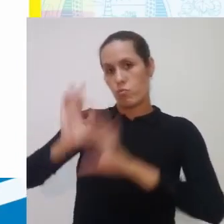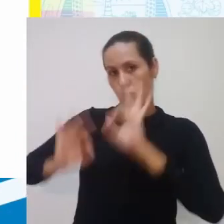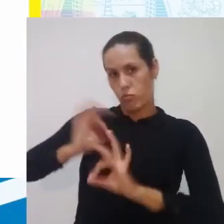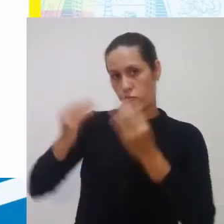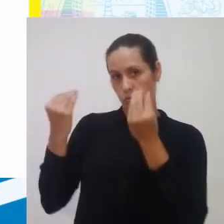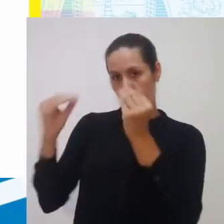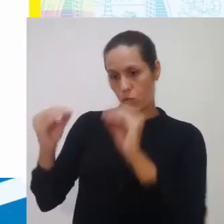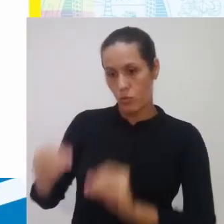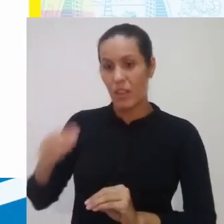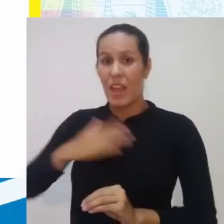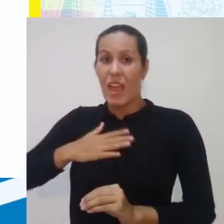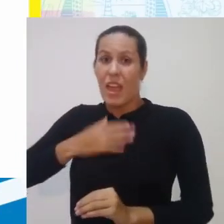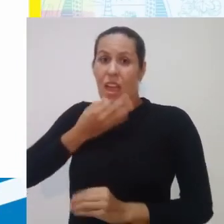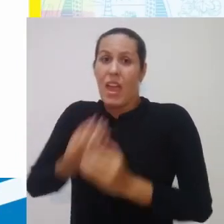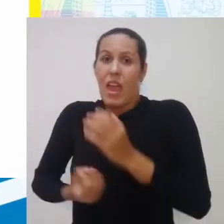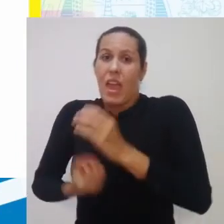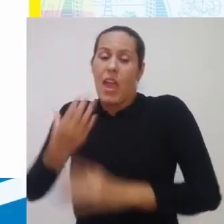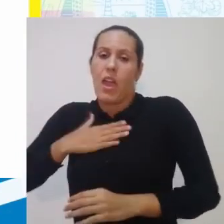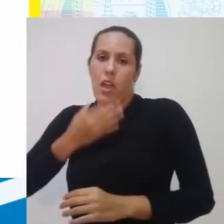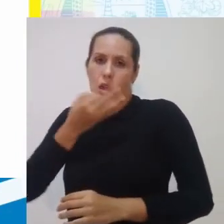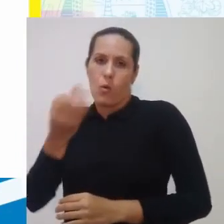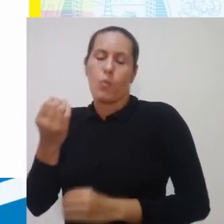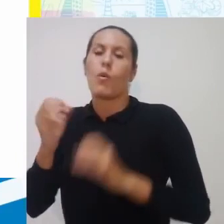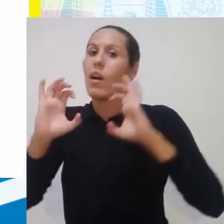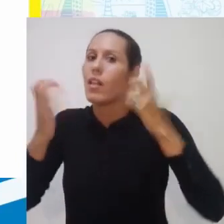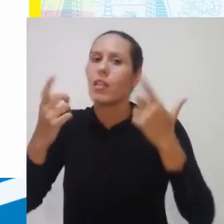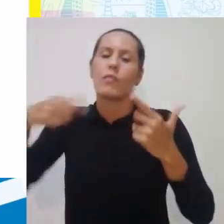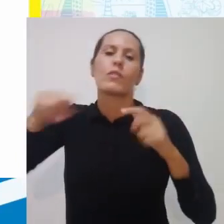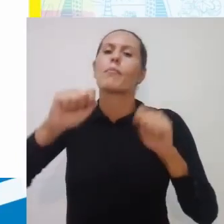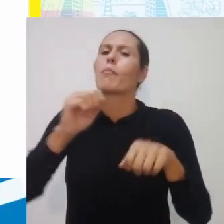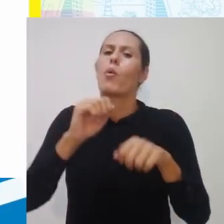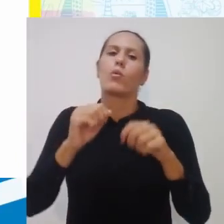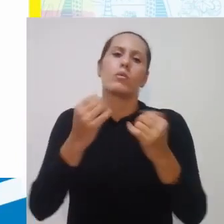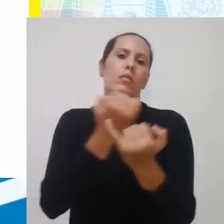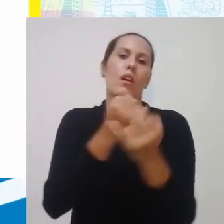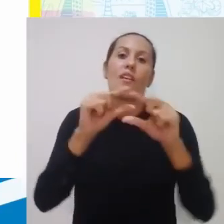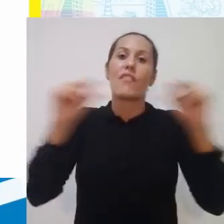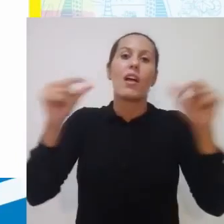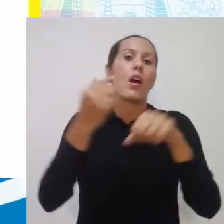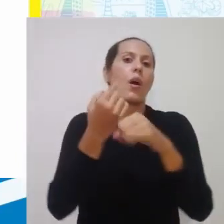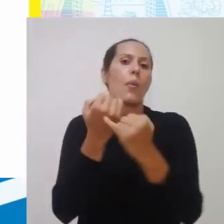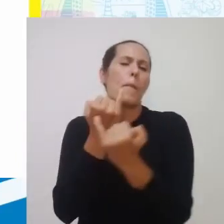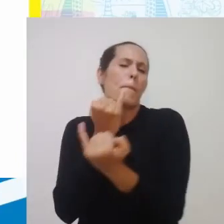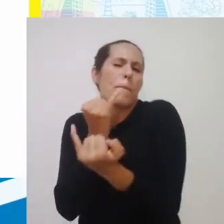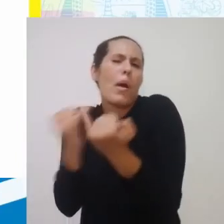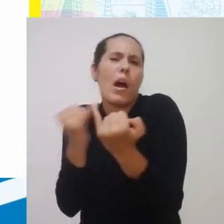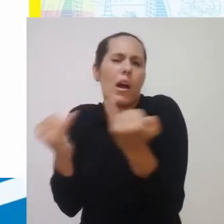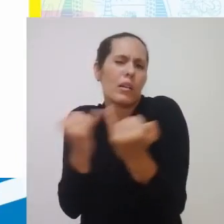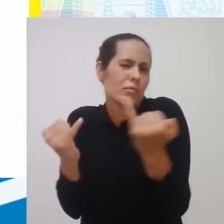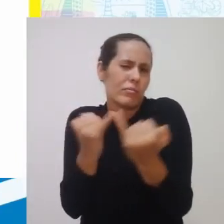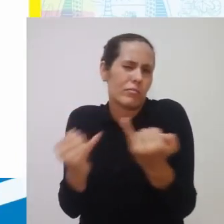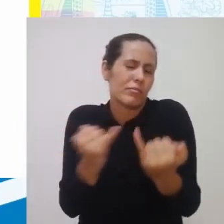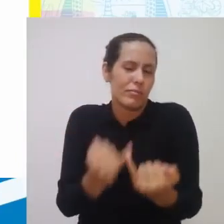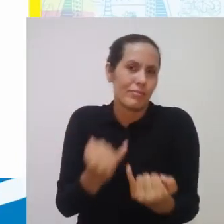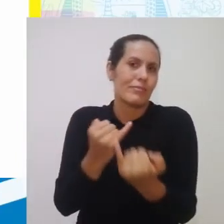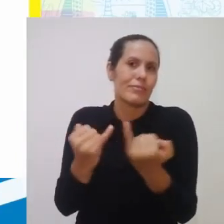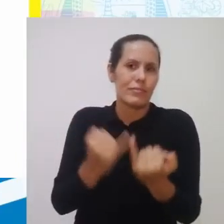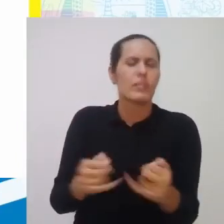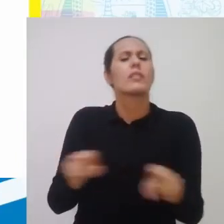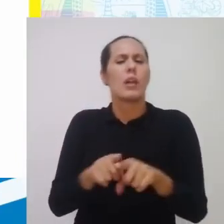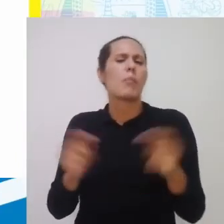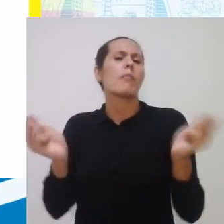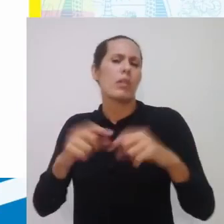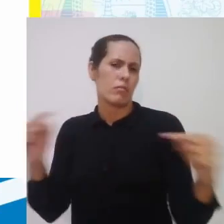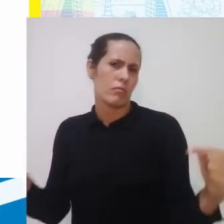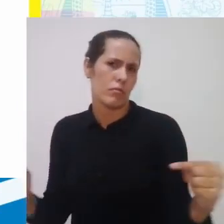preparei para vocês. Ou seja, essas são as paráfrases que eu produzi. É claro que você pode ter produzido coisas muito próximas disso que também